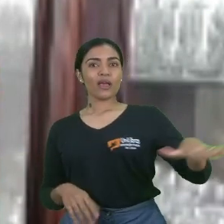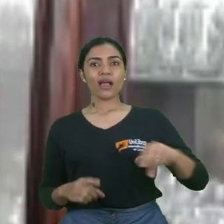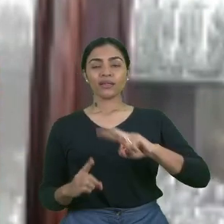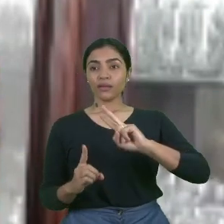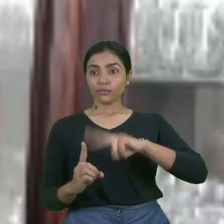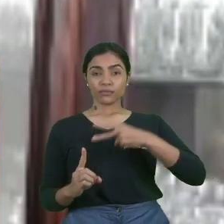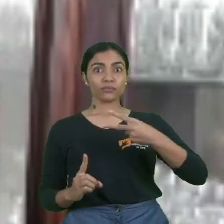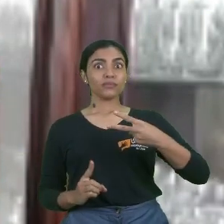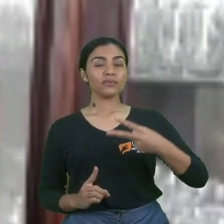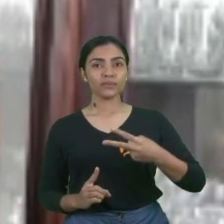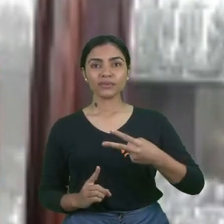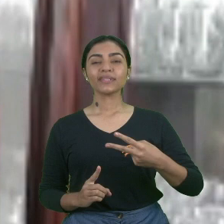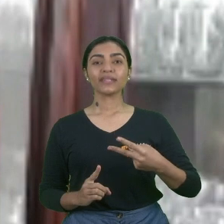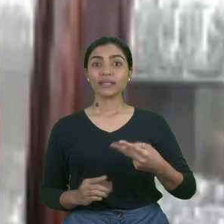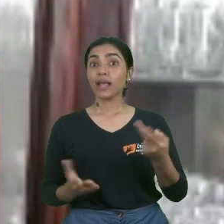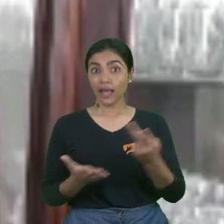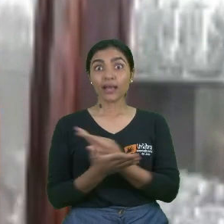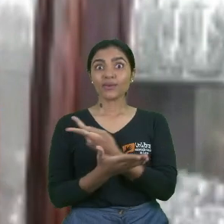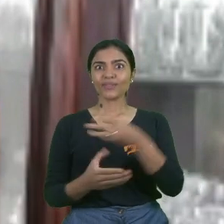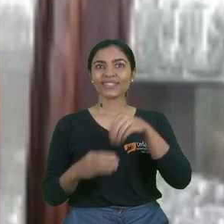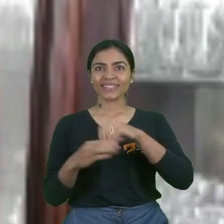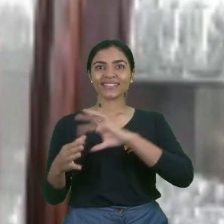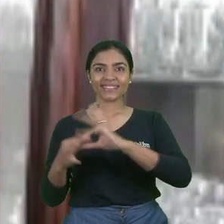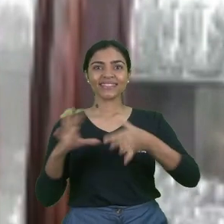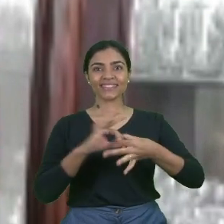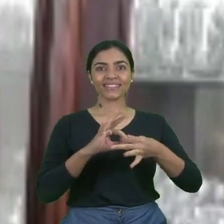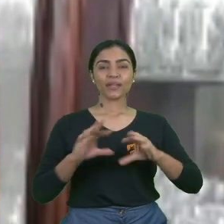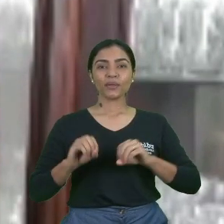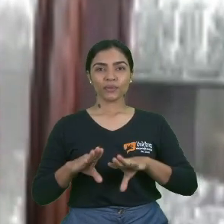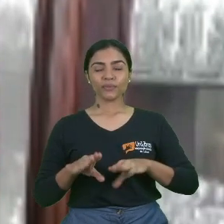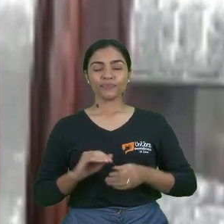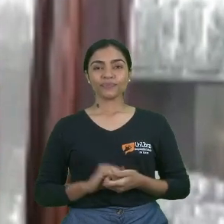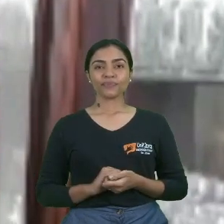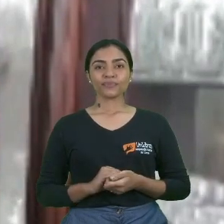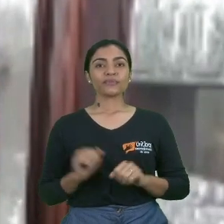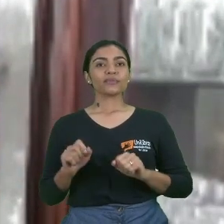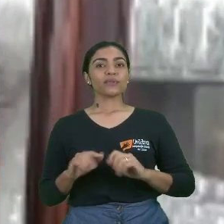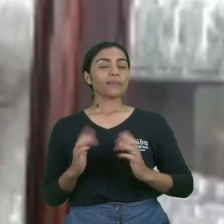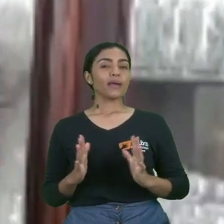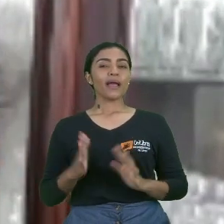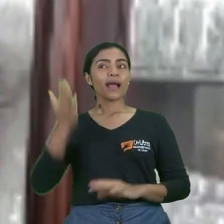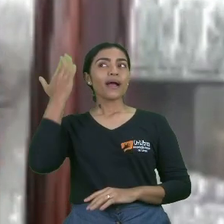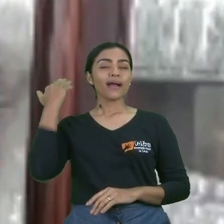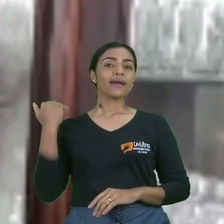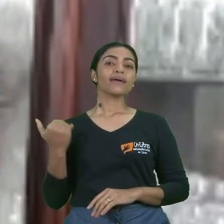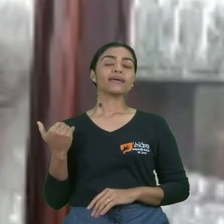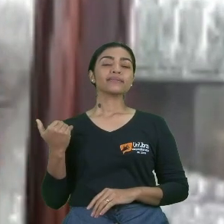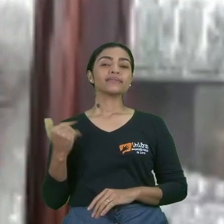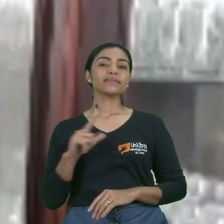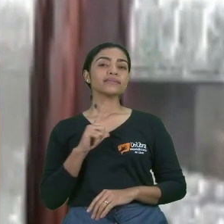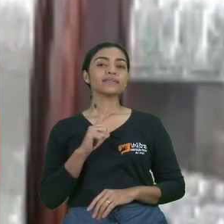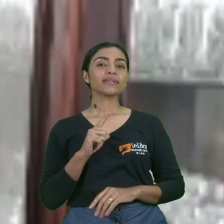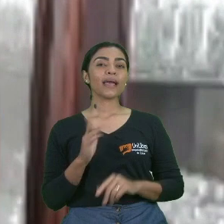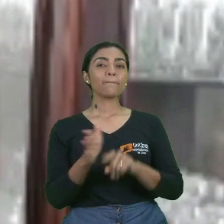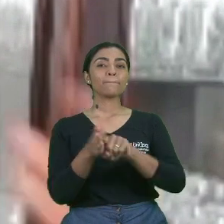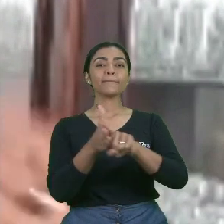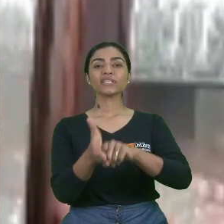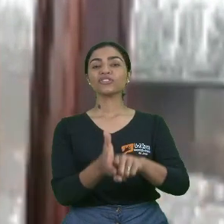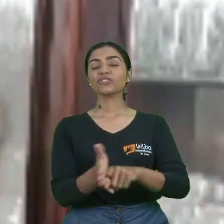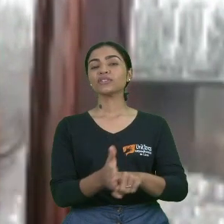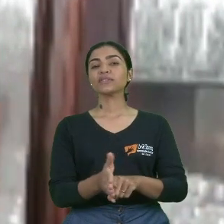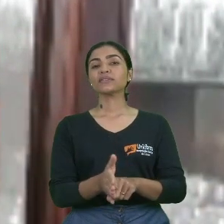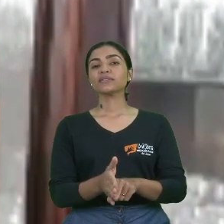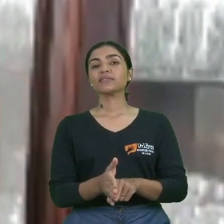coisa da educação a gente tinha 25 uma pesquisa